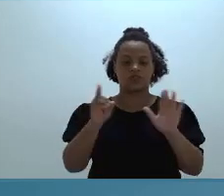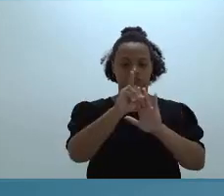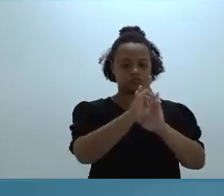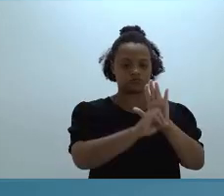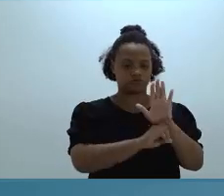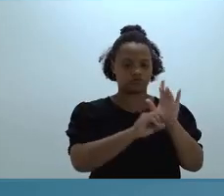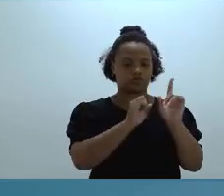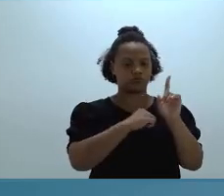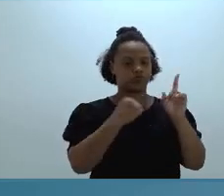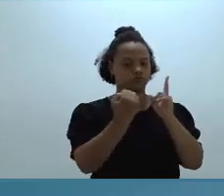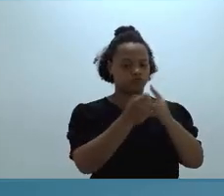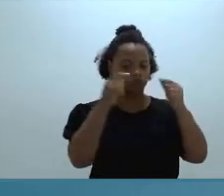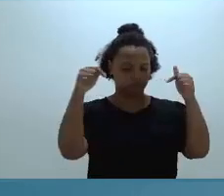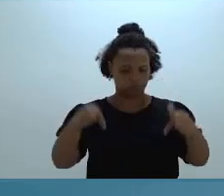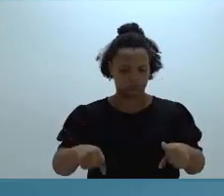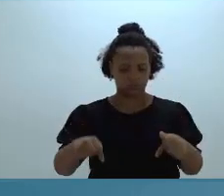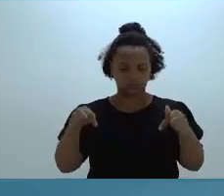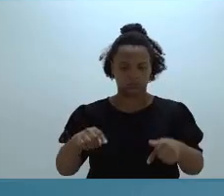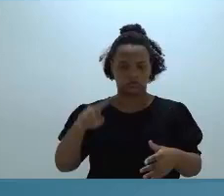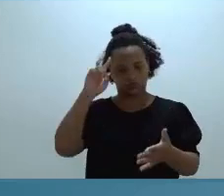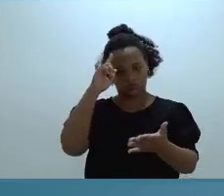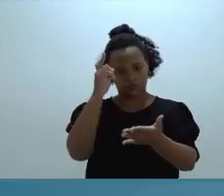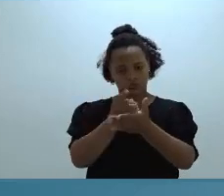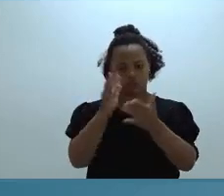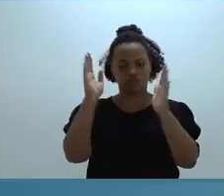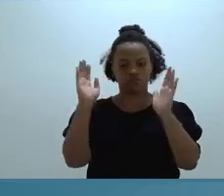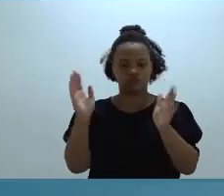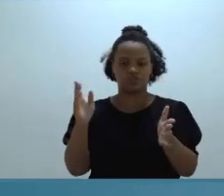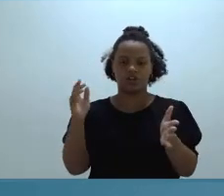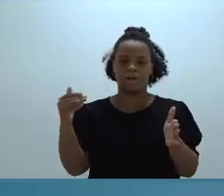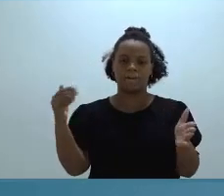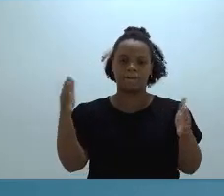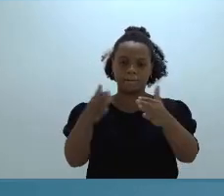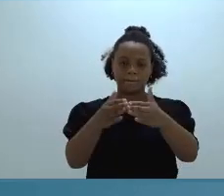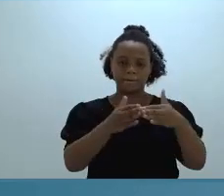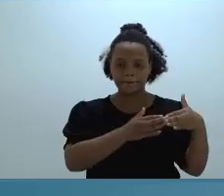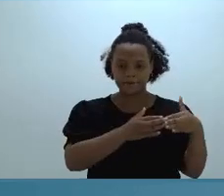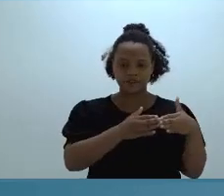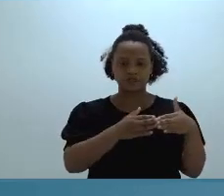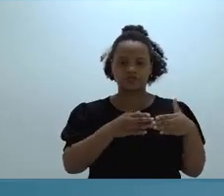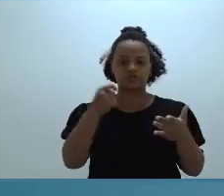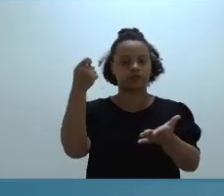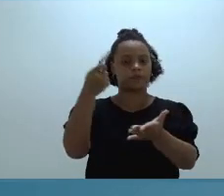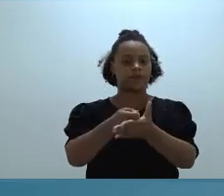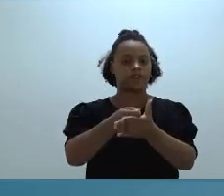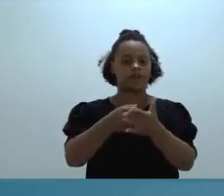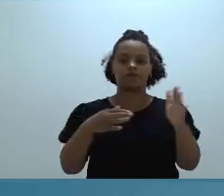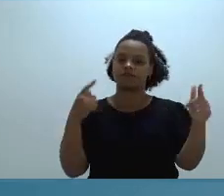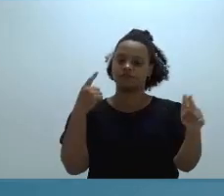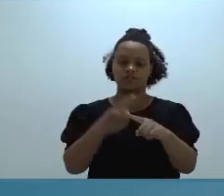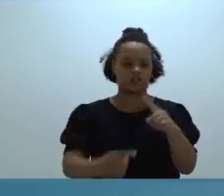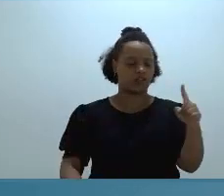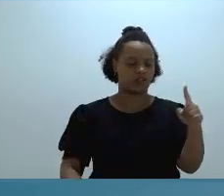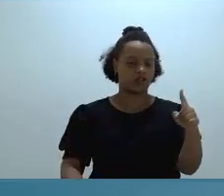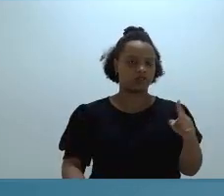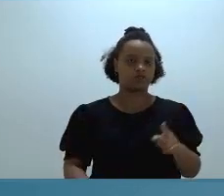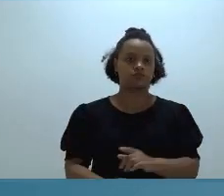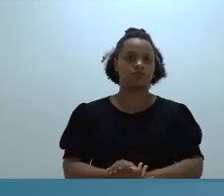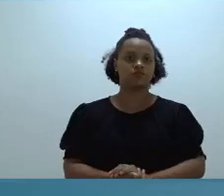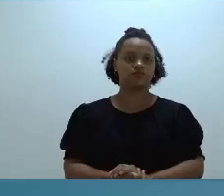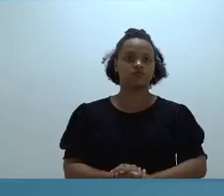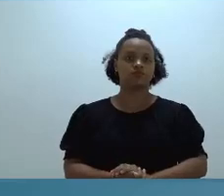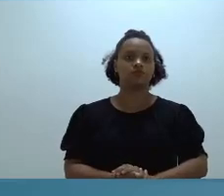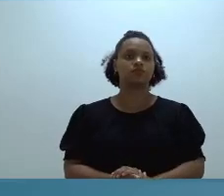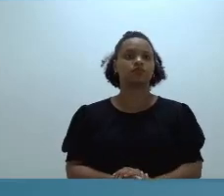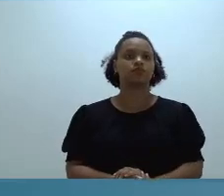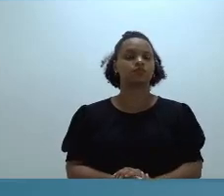Na decisão agravada foi indeferido o pedido de execução diante da informação constante nos autos de